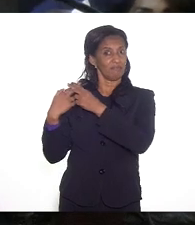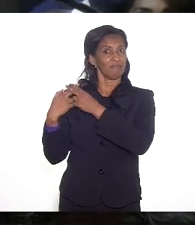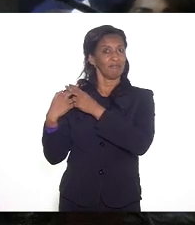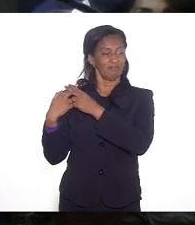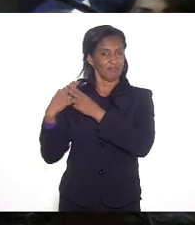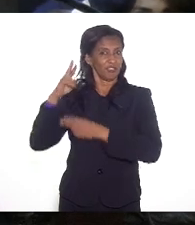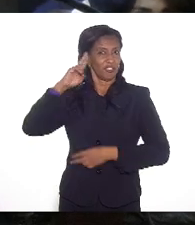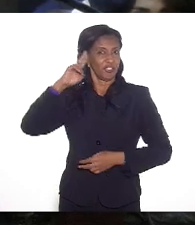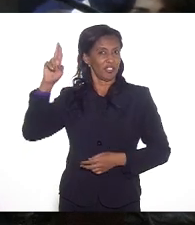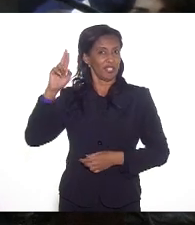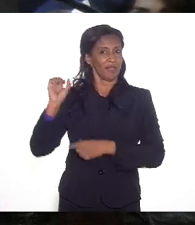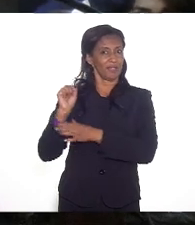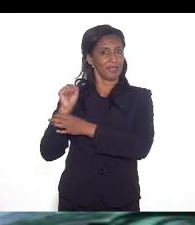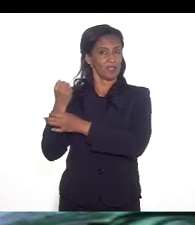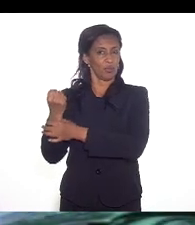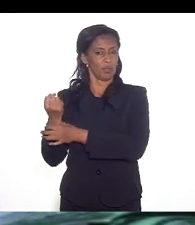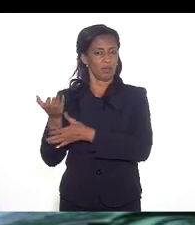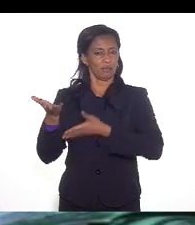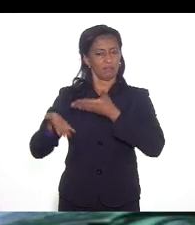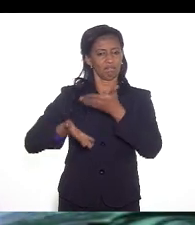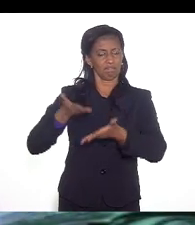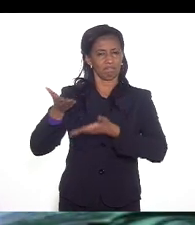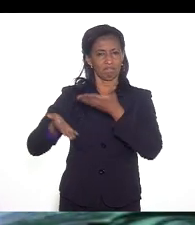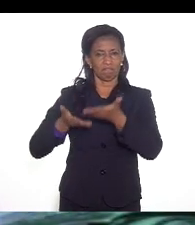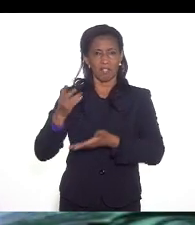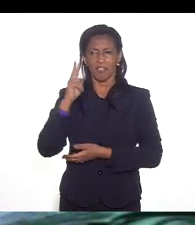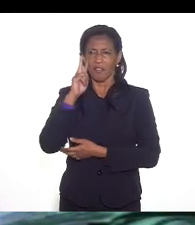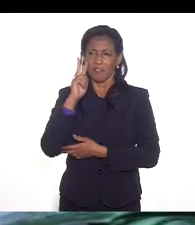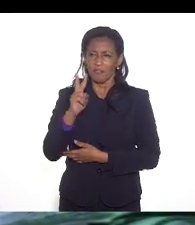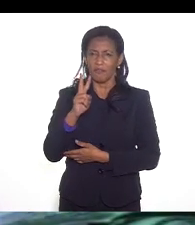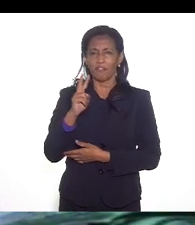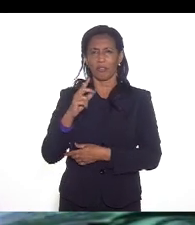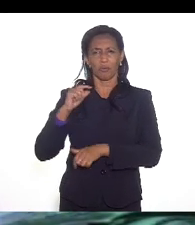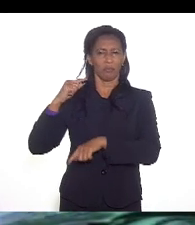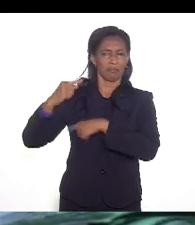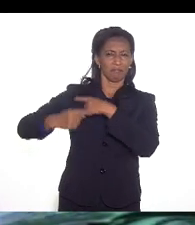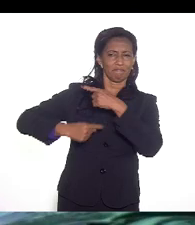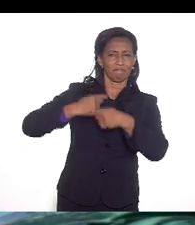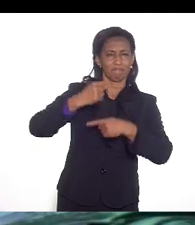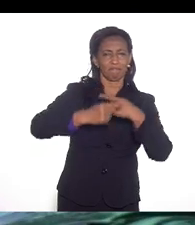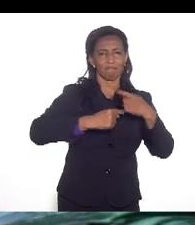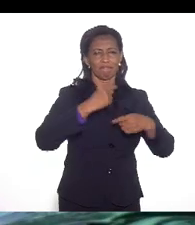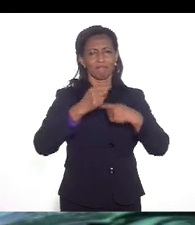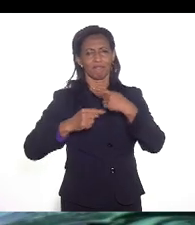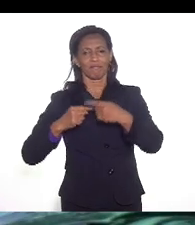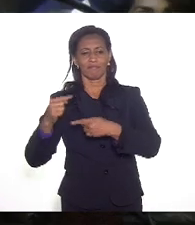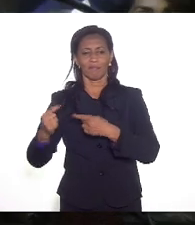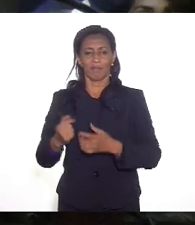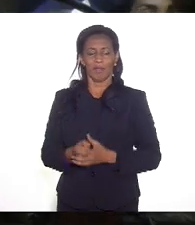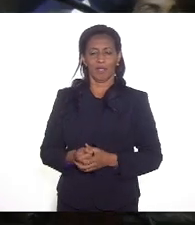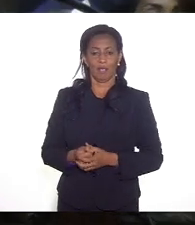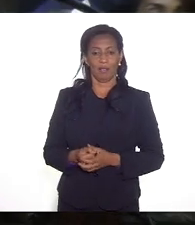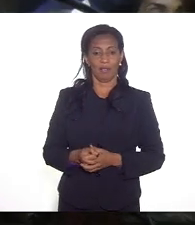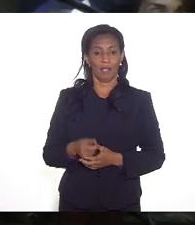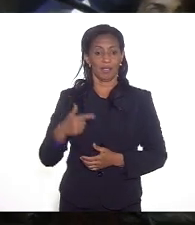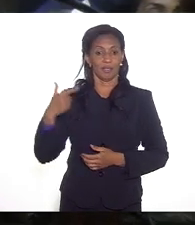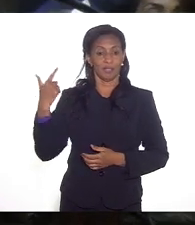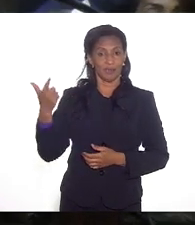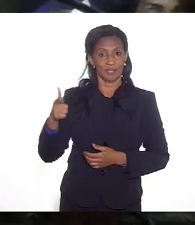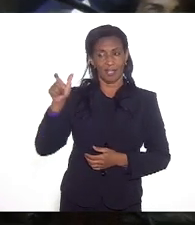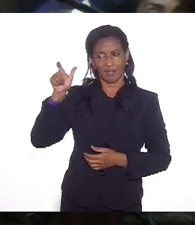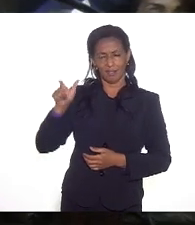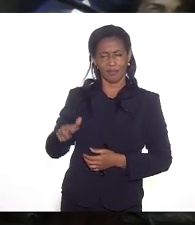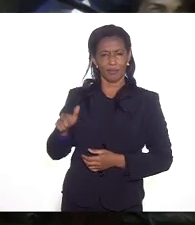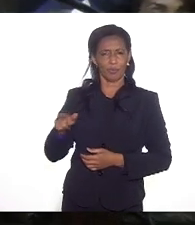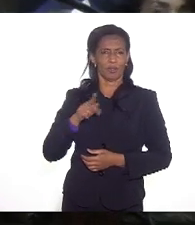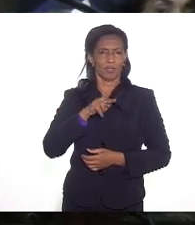homem dedicado trabalhador viu muitas gestões passou aqui e é na figura de